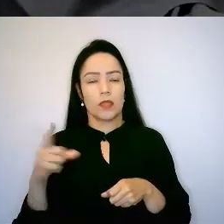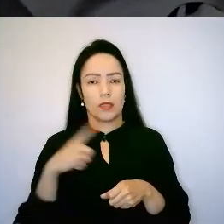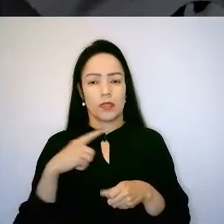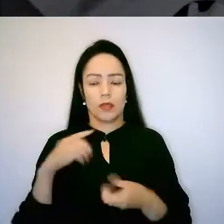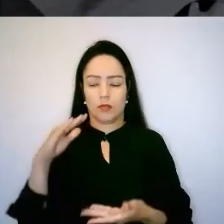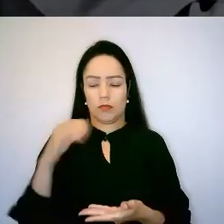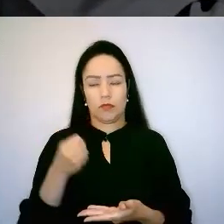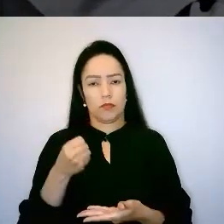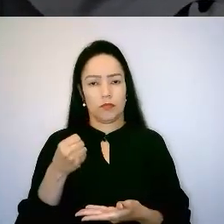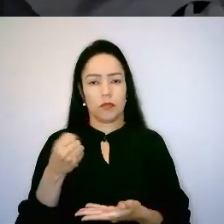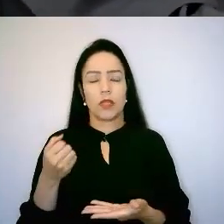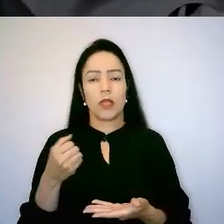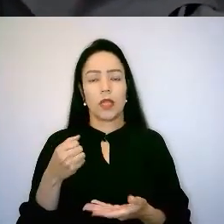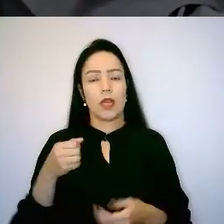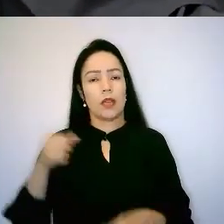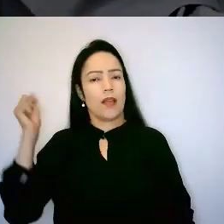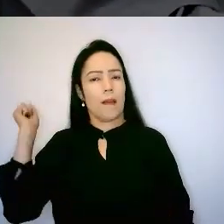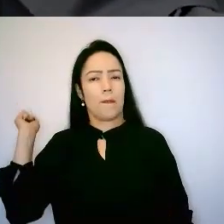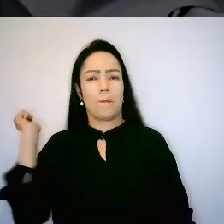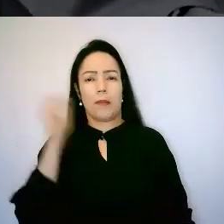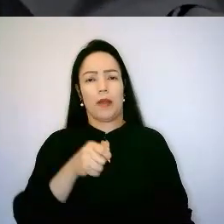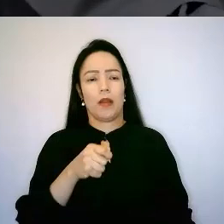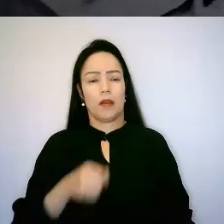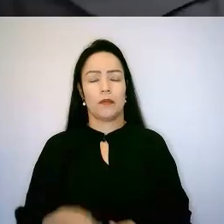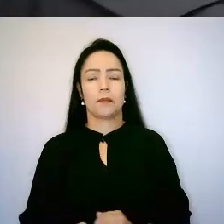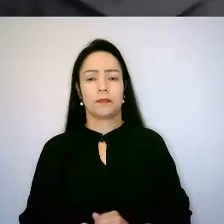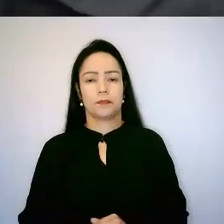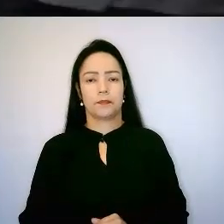e jogou no Pedro